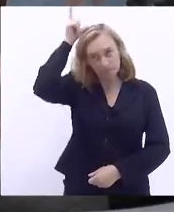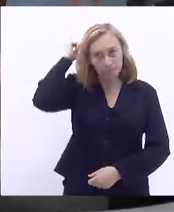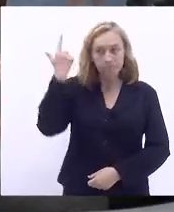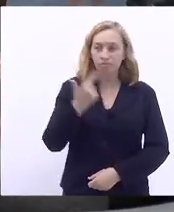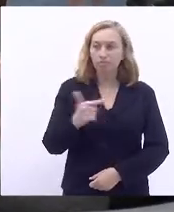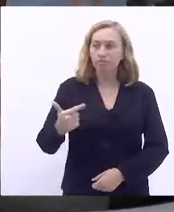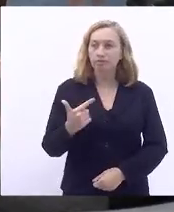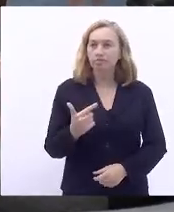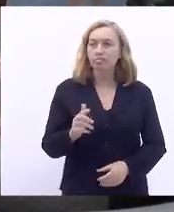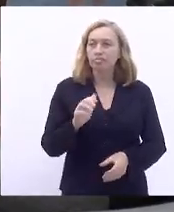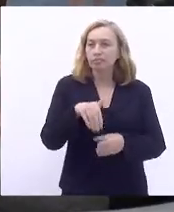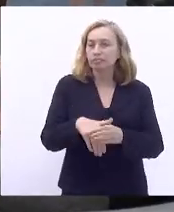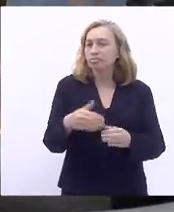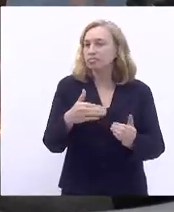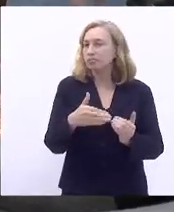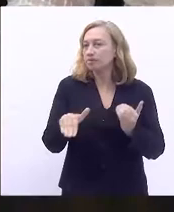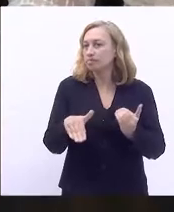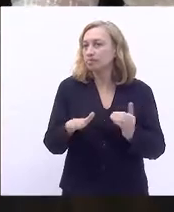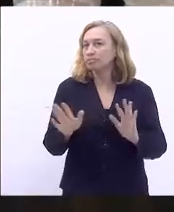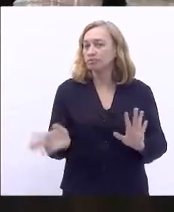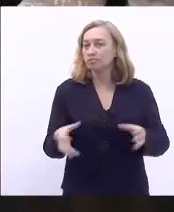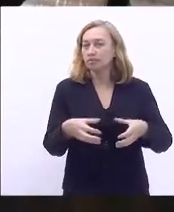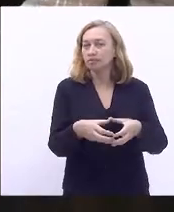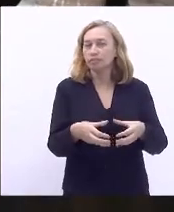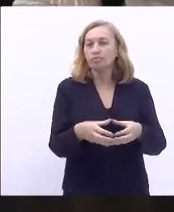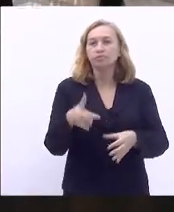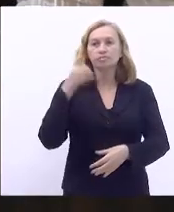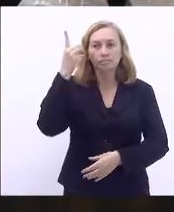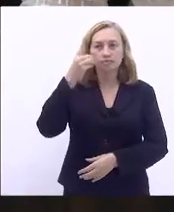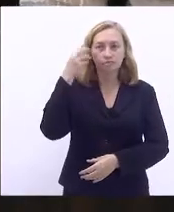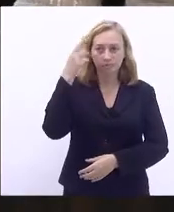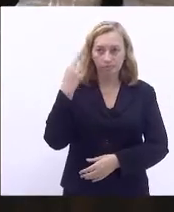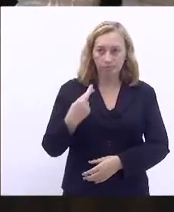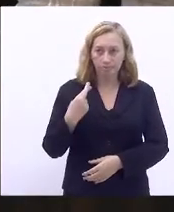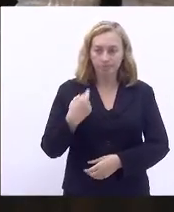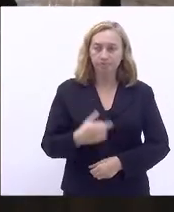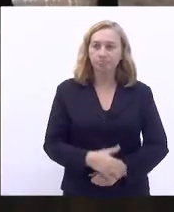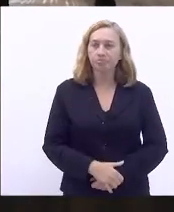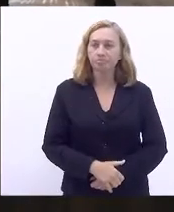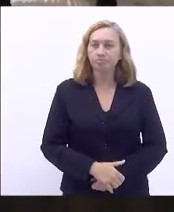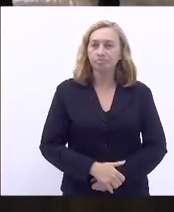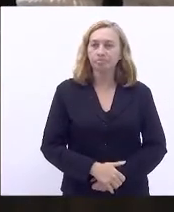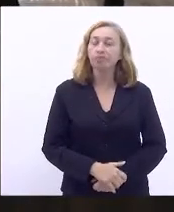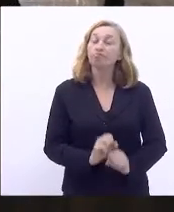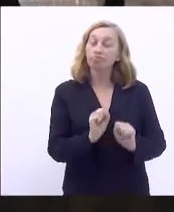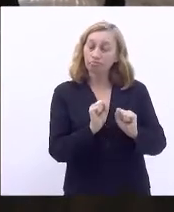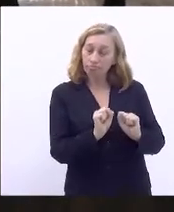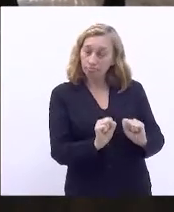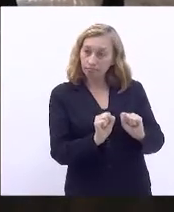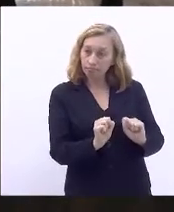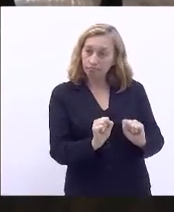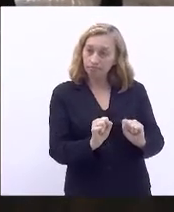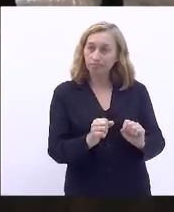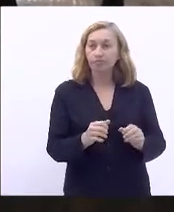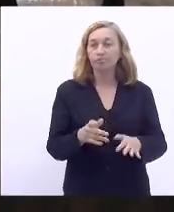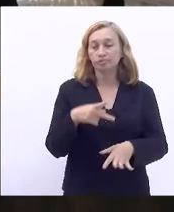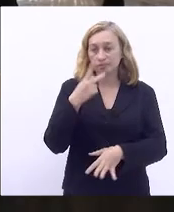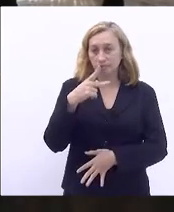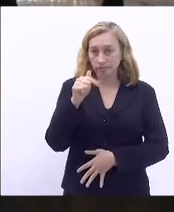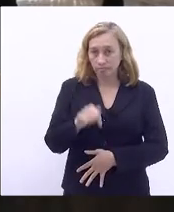divergente na comissão. Então, deputada Renata. É possível? Eu vou fazer